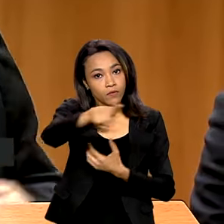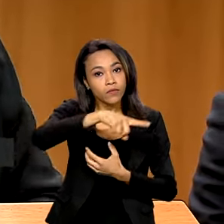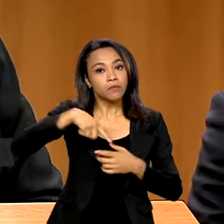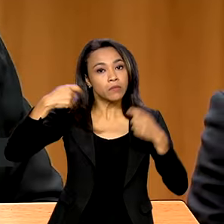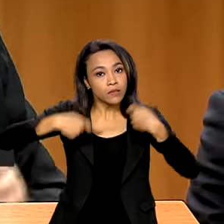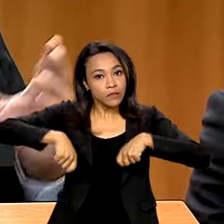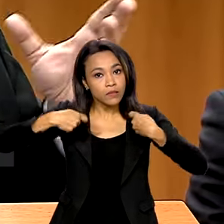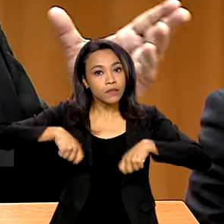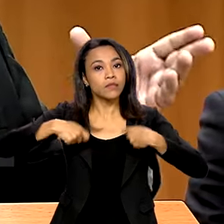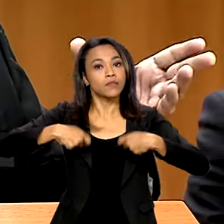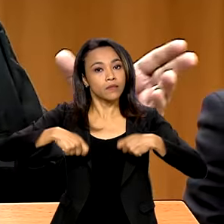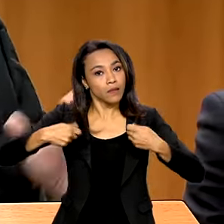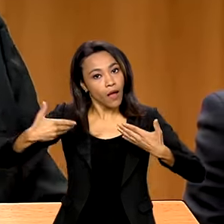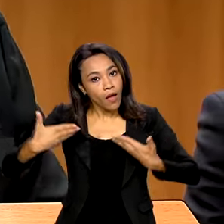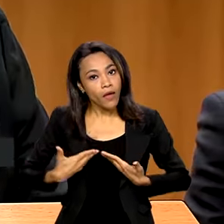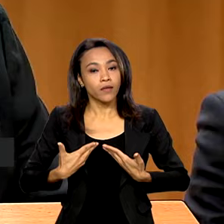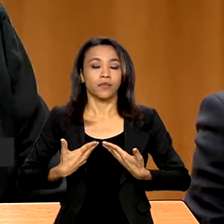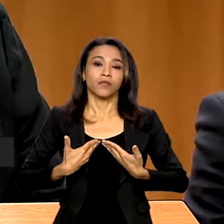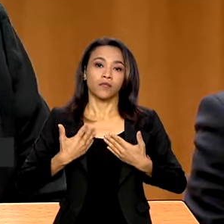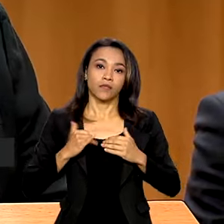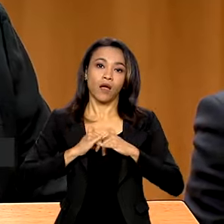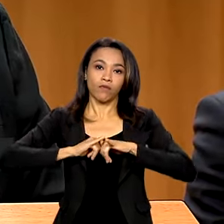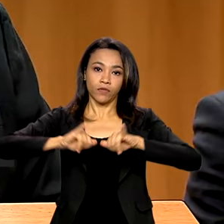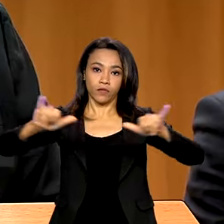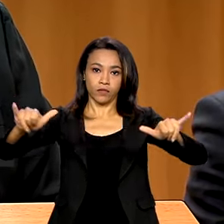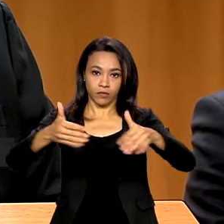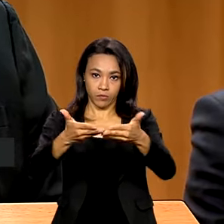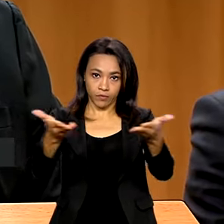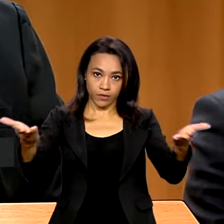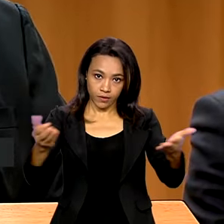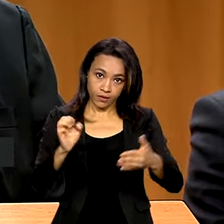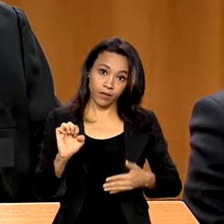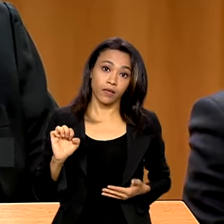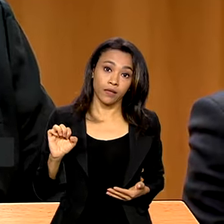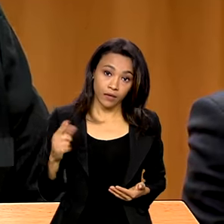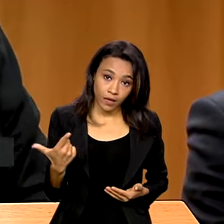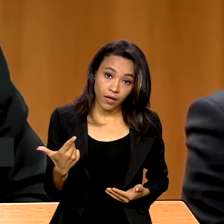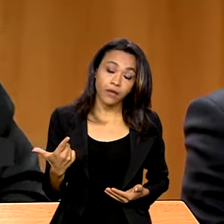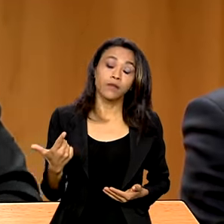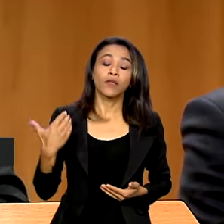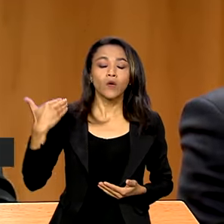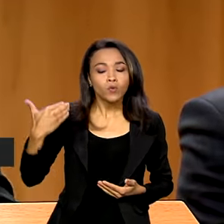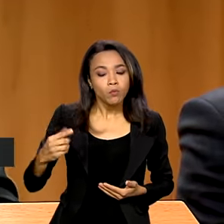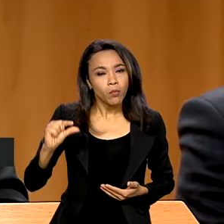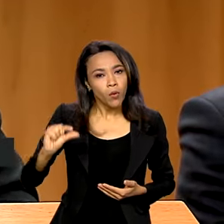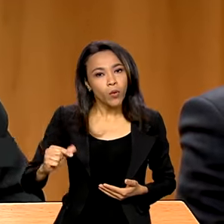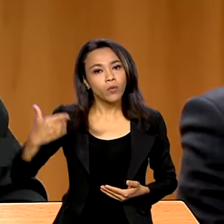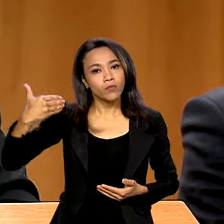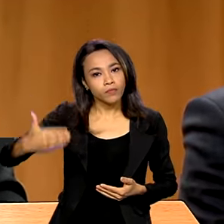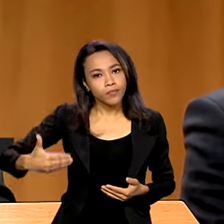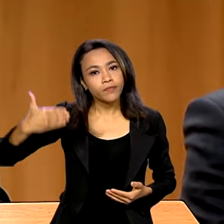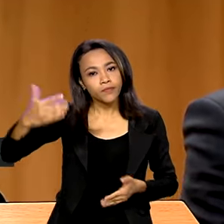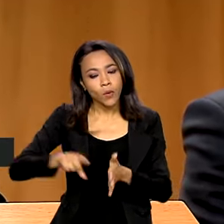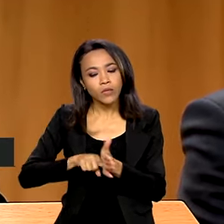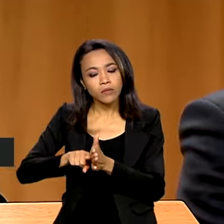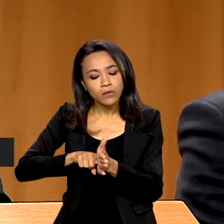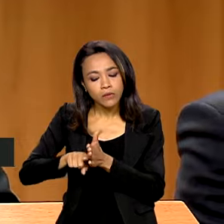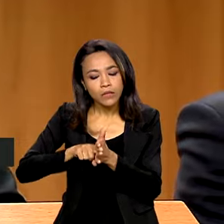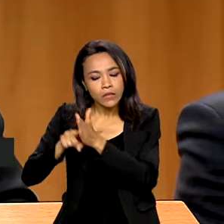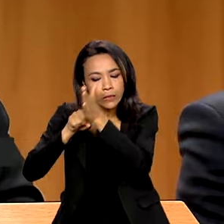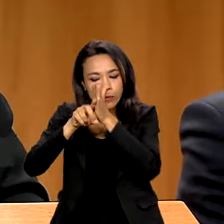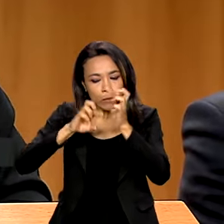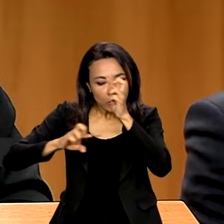necessárias nesse momento são estas. É claro que, progressivamente, com o andamento das investigações,